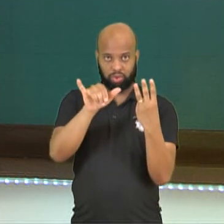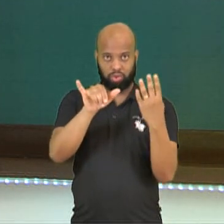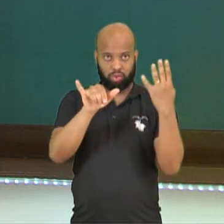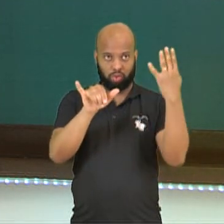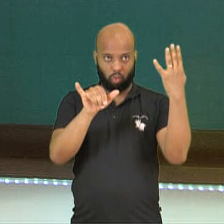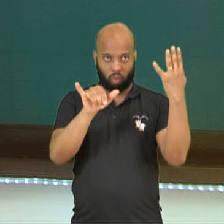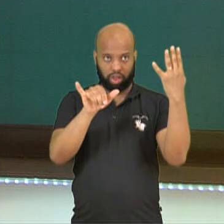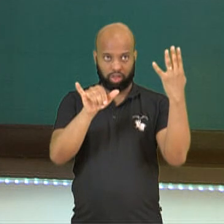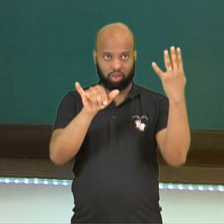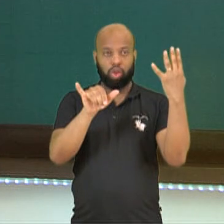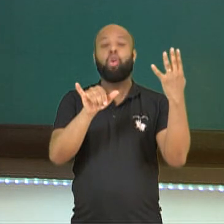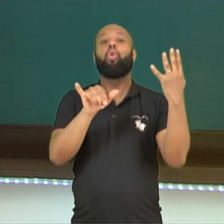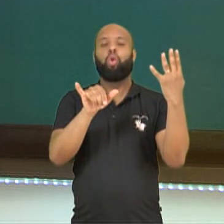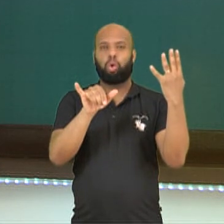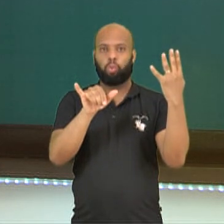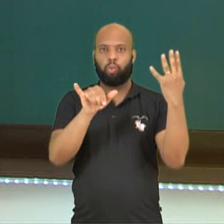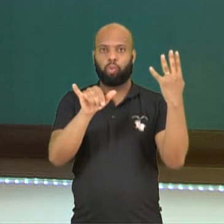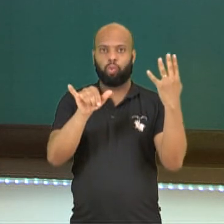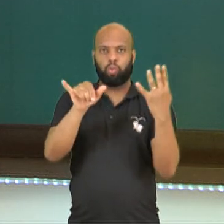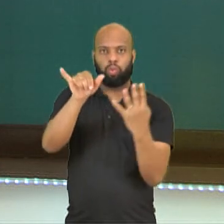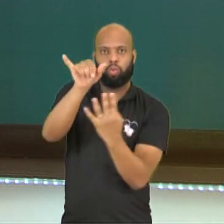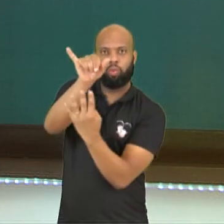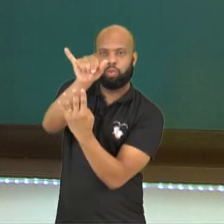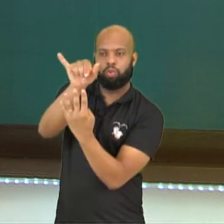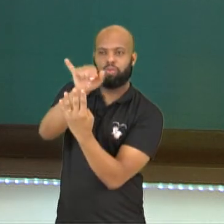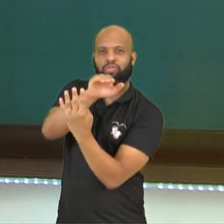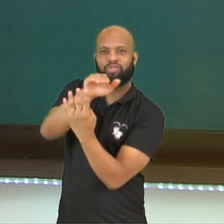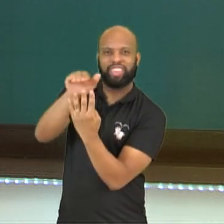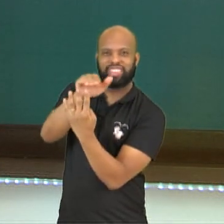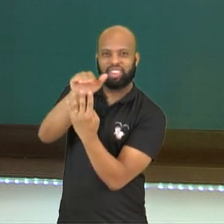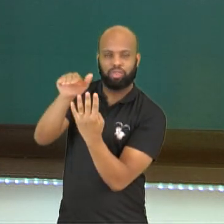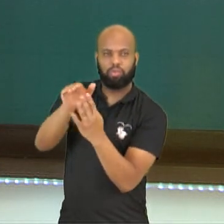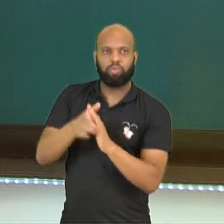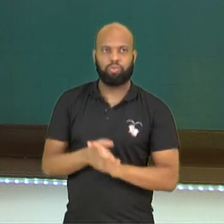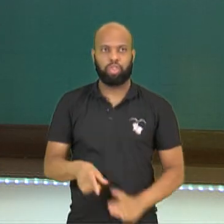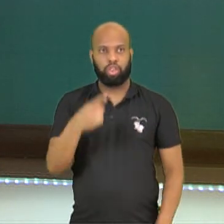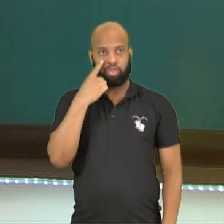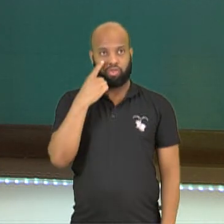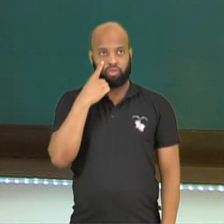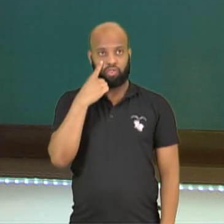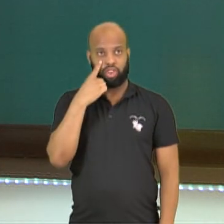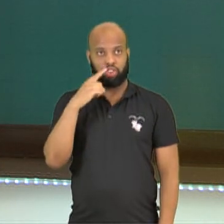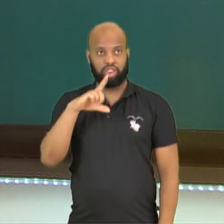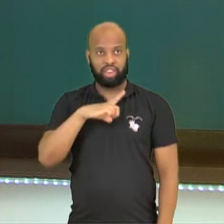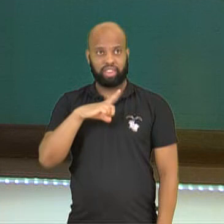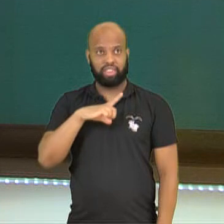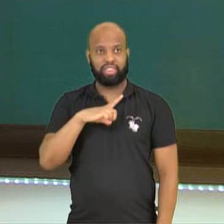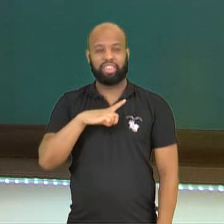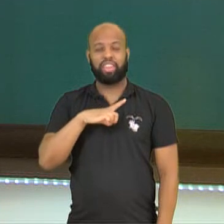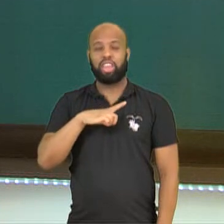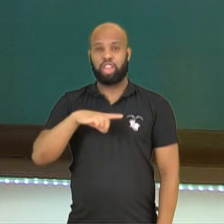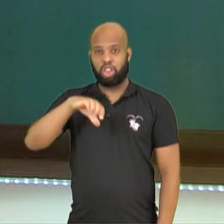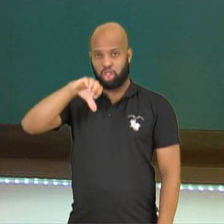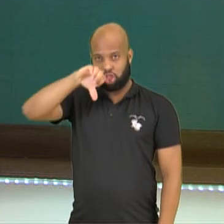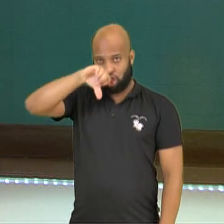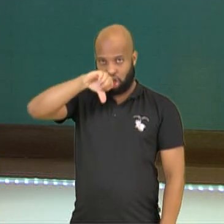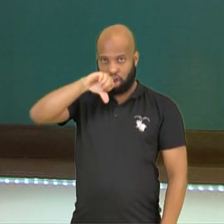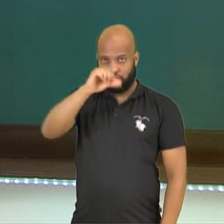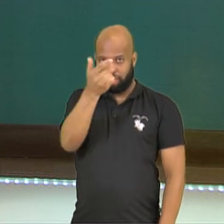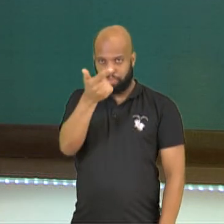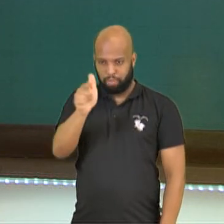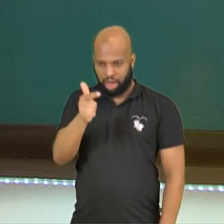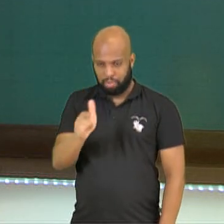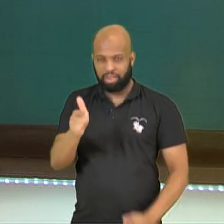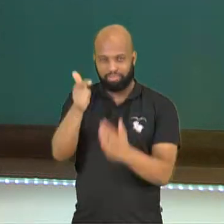denominador. E eu faço a mesma coisa do outro lado, ó. O 9 é a base. Aqui ele já fatorou, né? Mas aguenta aí, você pode copiar o 9